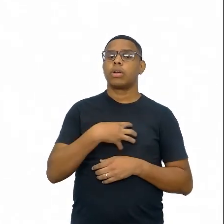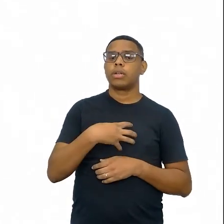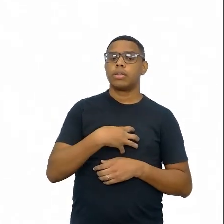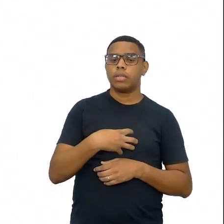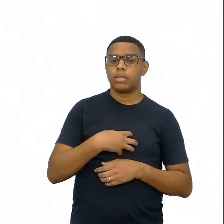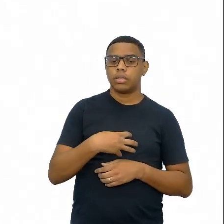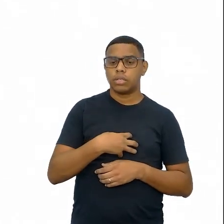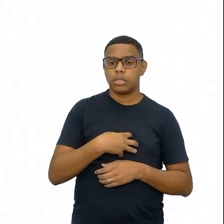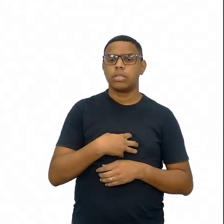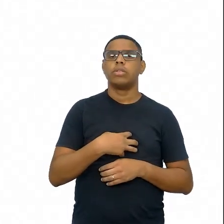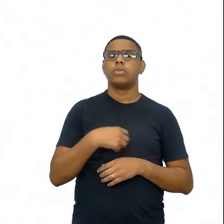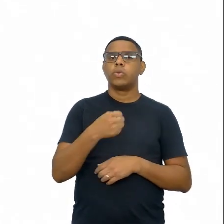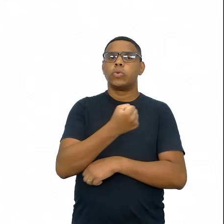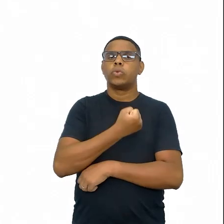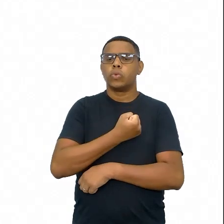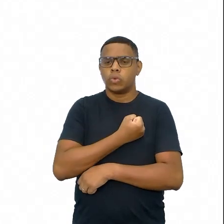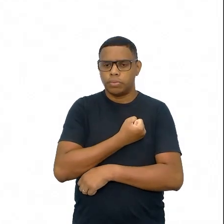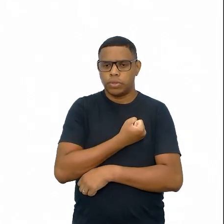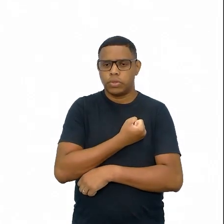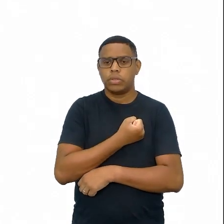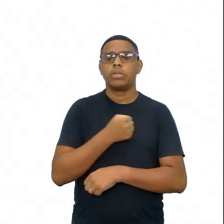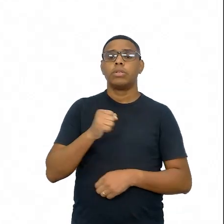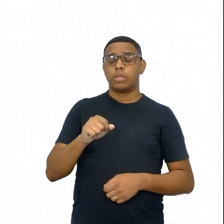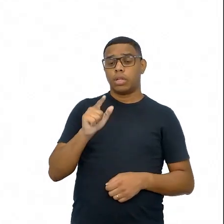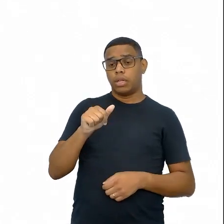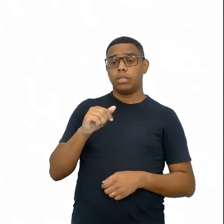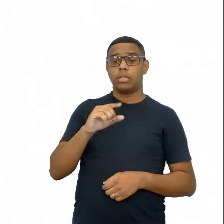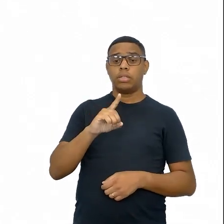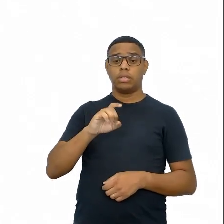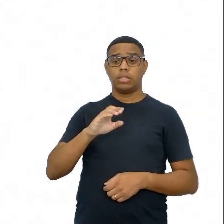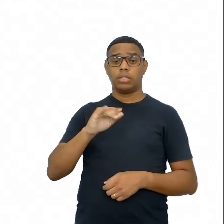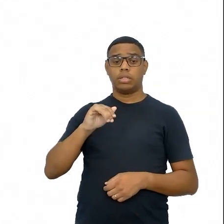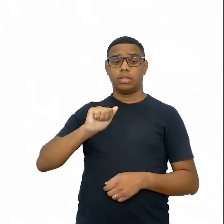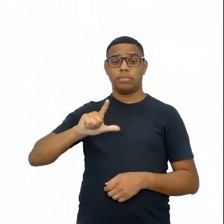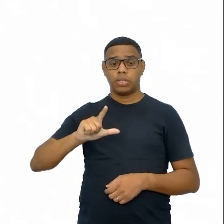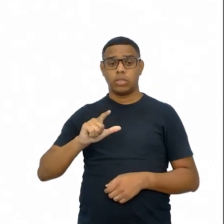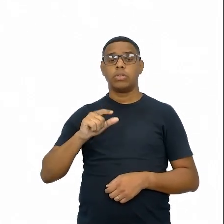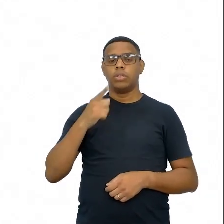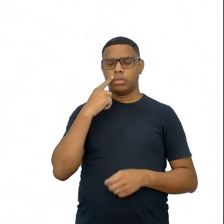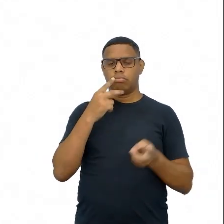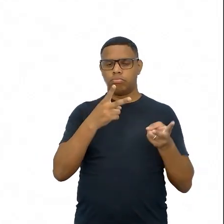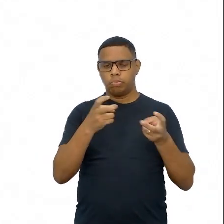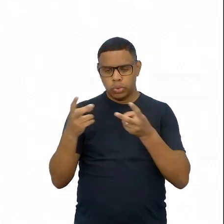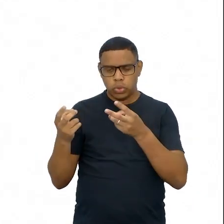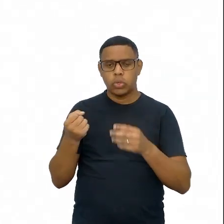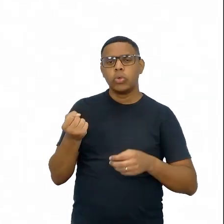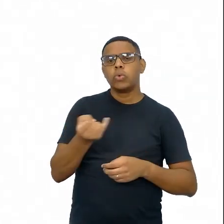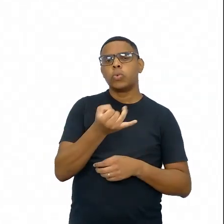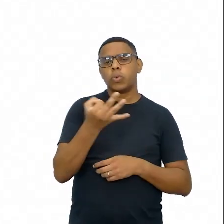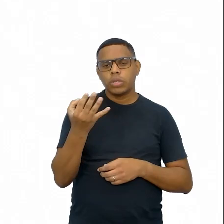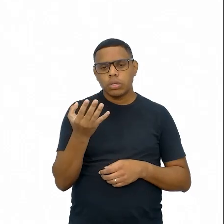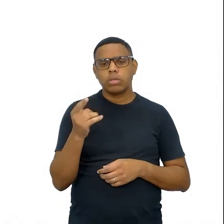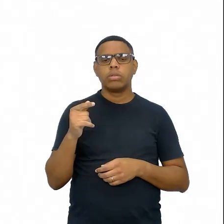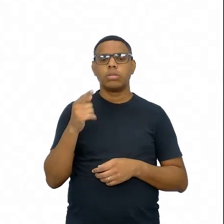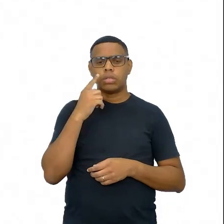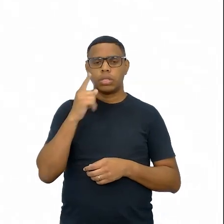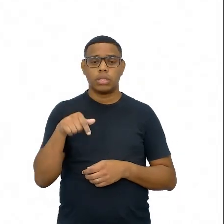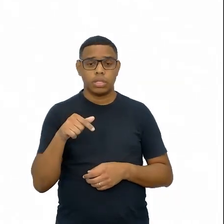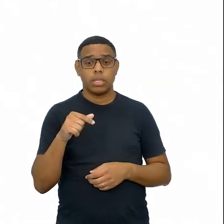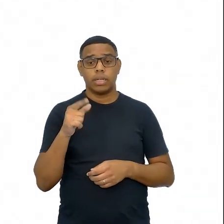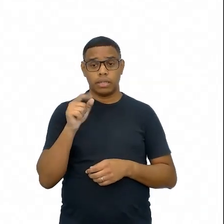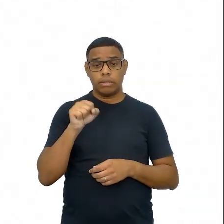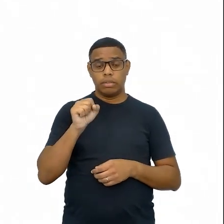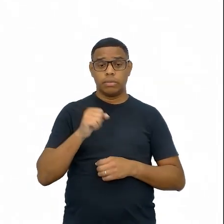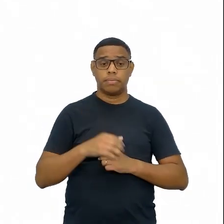características do nosso sistema, no caso, ser posicional, e com isso identificar o valor relativo ao algarismo